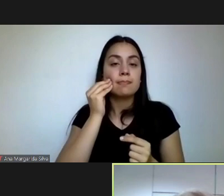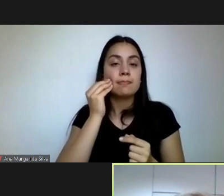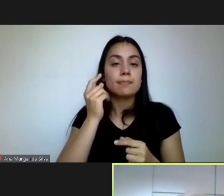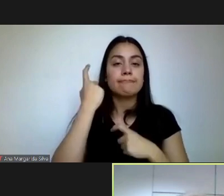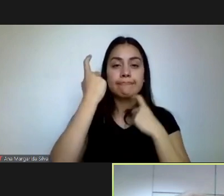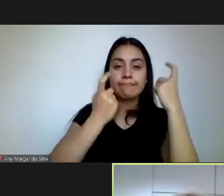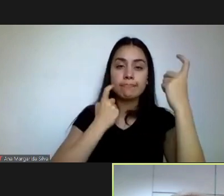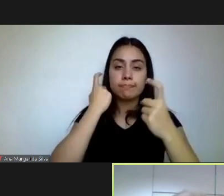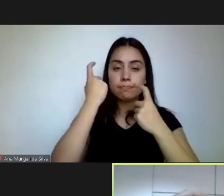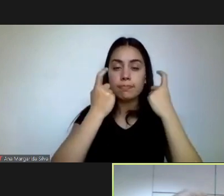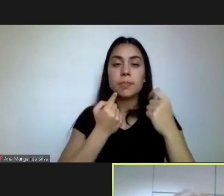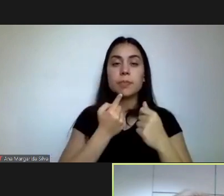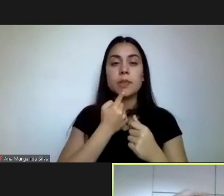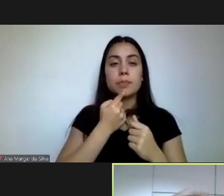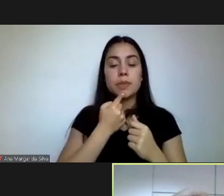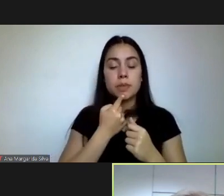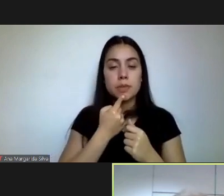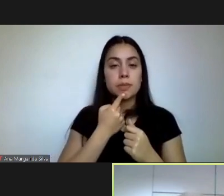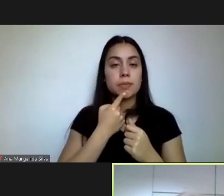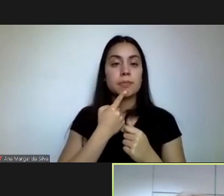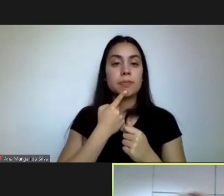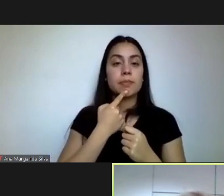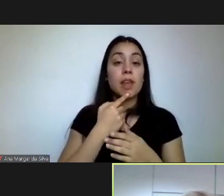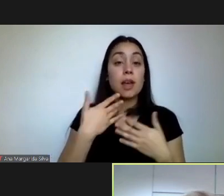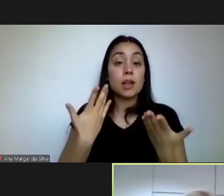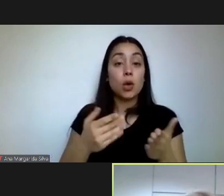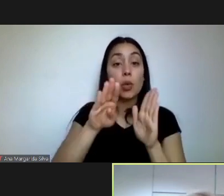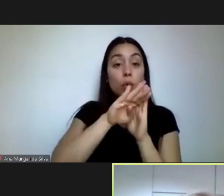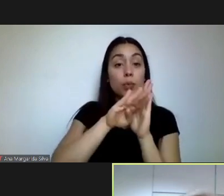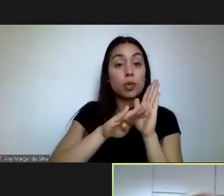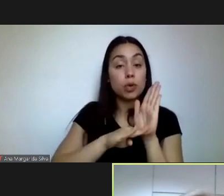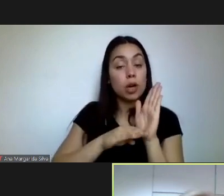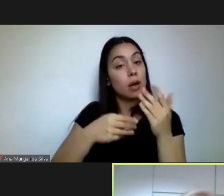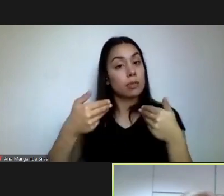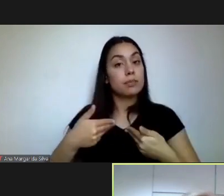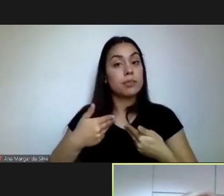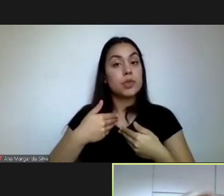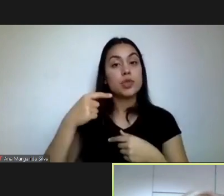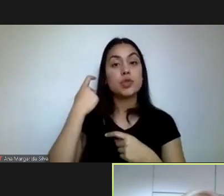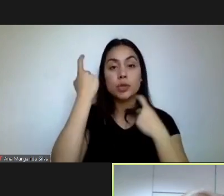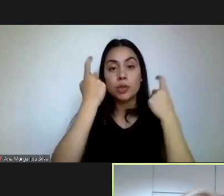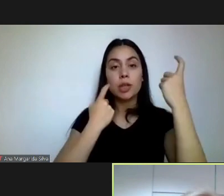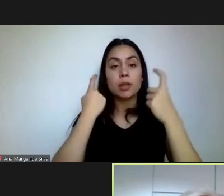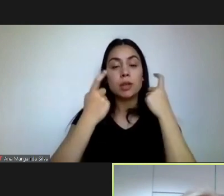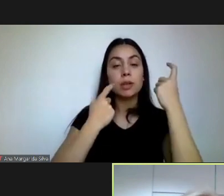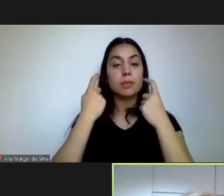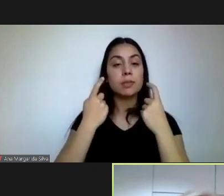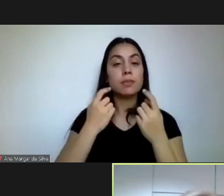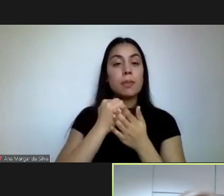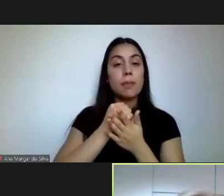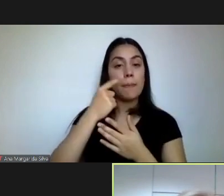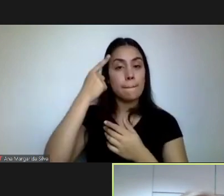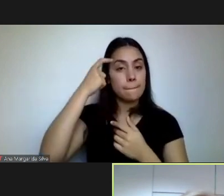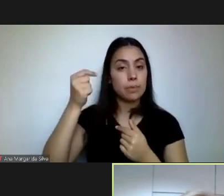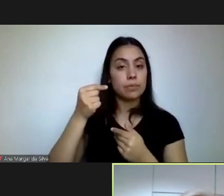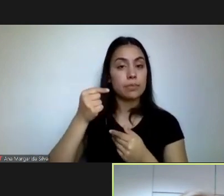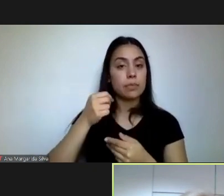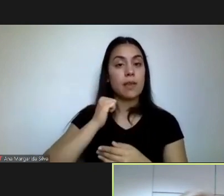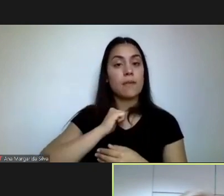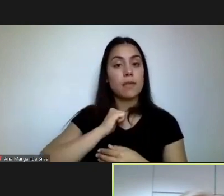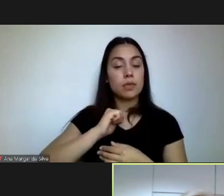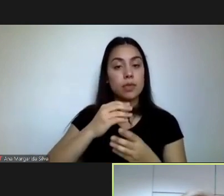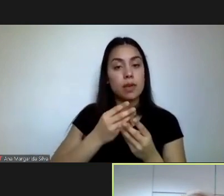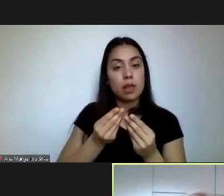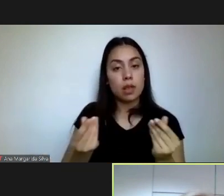currículo leva-nos a pensar. Temos também um projeto muito interessante que ainda não conseguimos acabar, mas